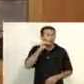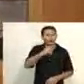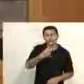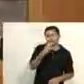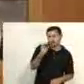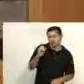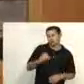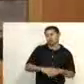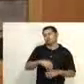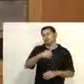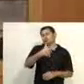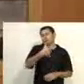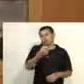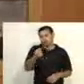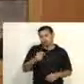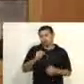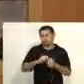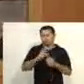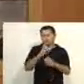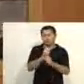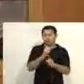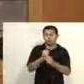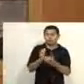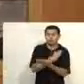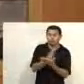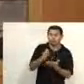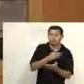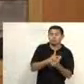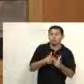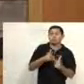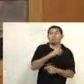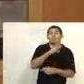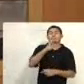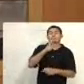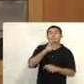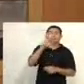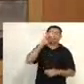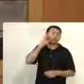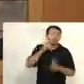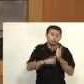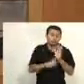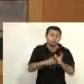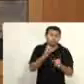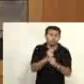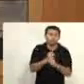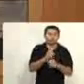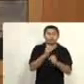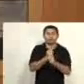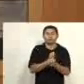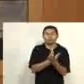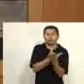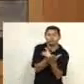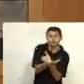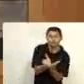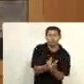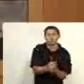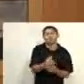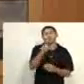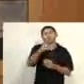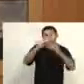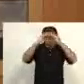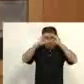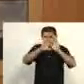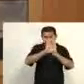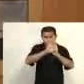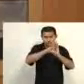faço a média desses salários, né, eu somo e divido pelo número de funcionários que eu mostrei, eu faço a média e calculo o desvio padrão, seguindo os